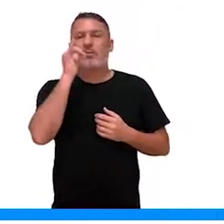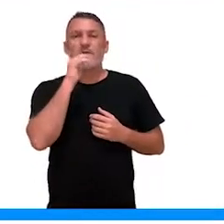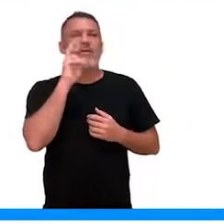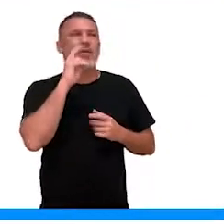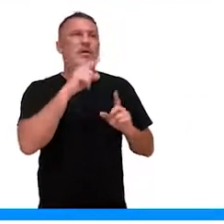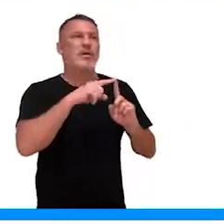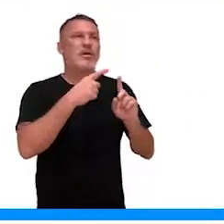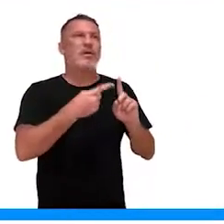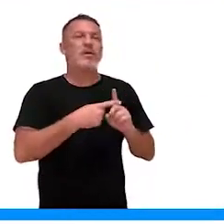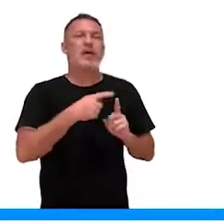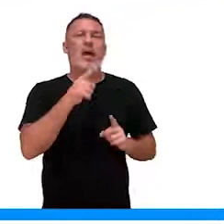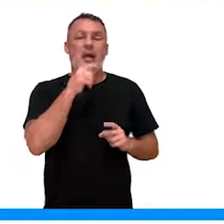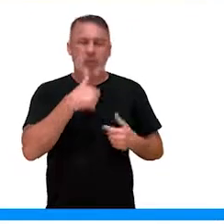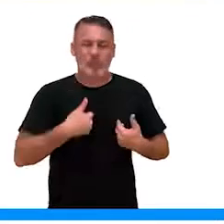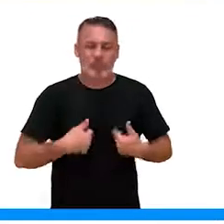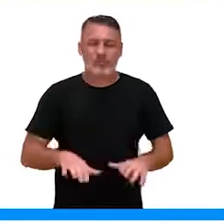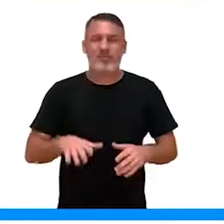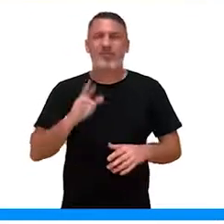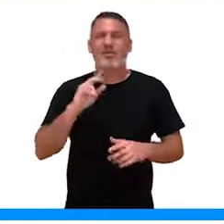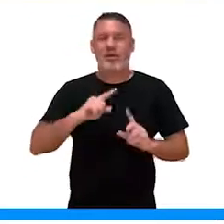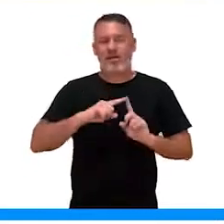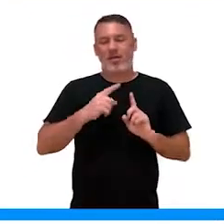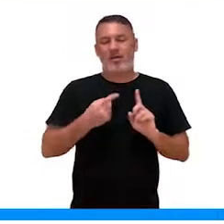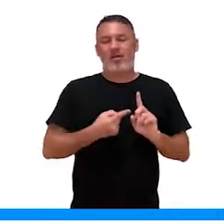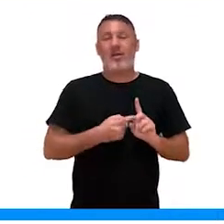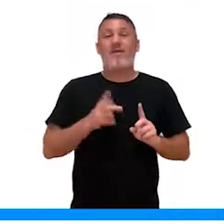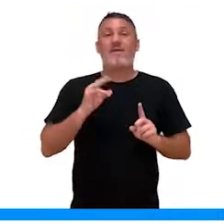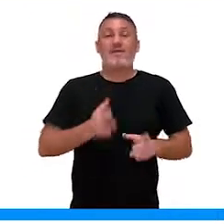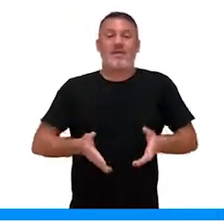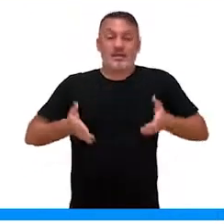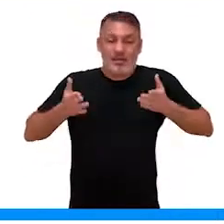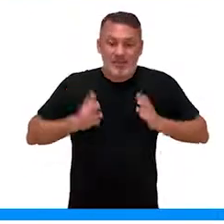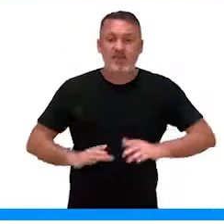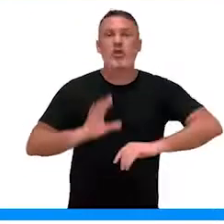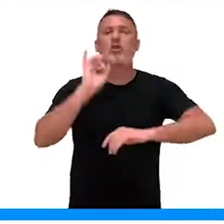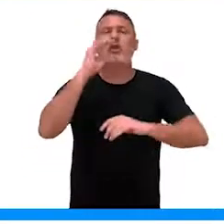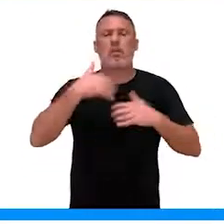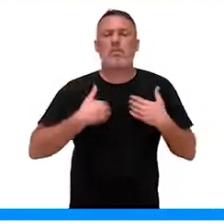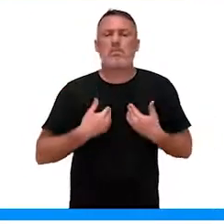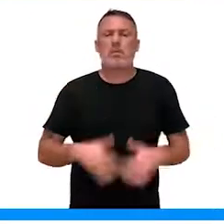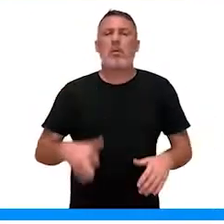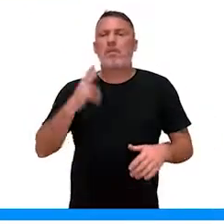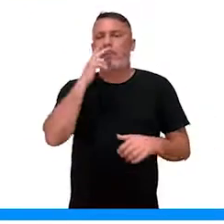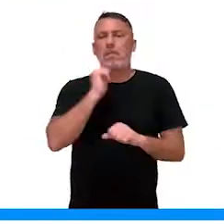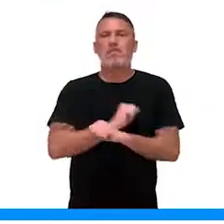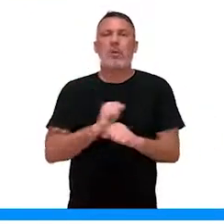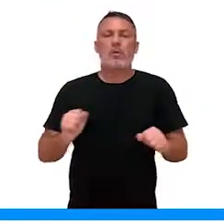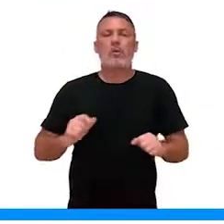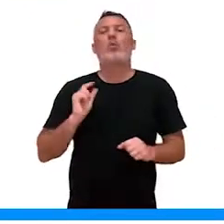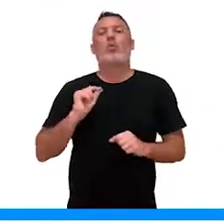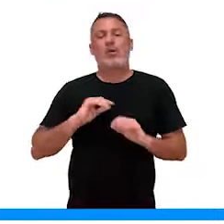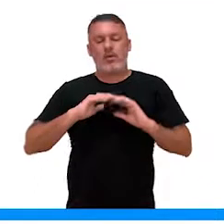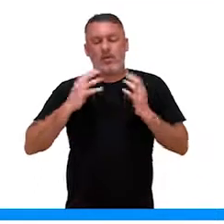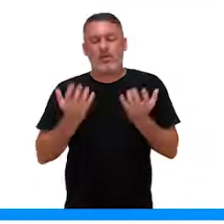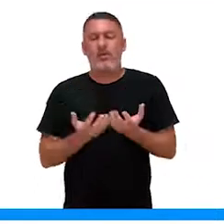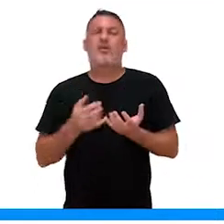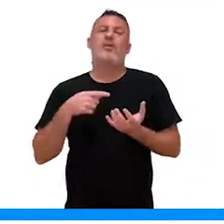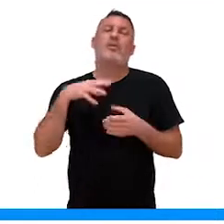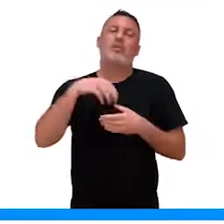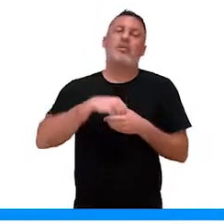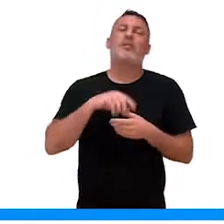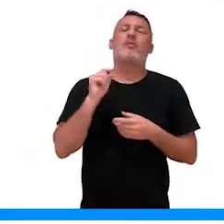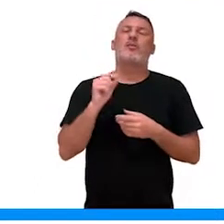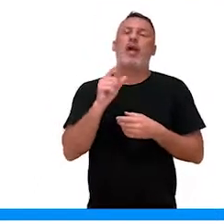aquela quantidade de líquido, ele tem função de proteção. Então, ele evita a desidratação do embrião, a quantidade